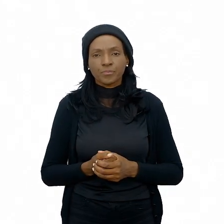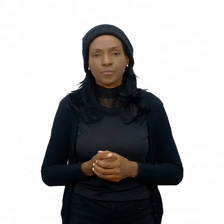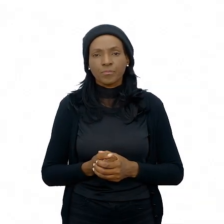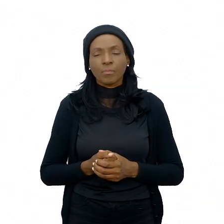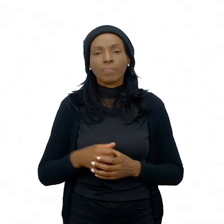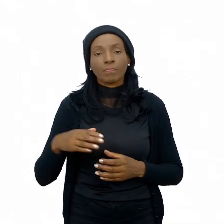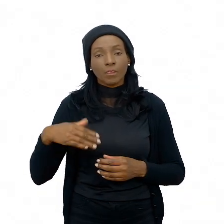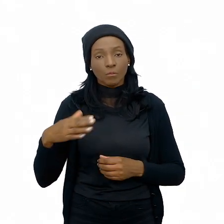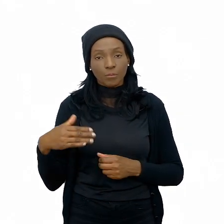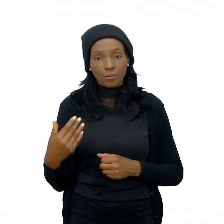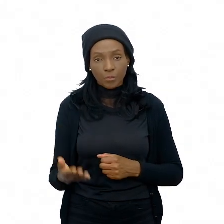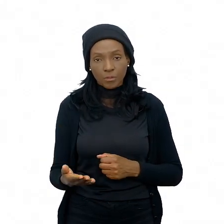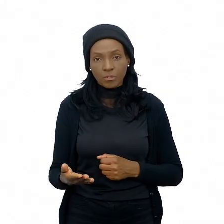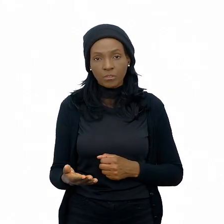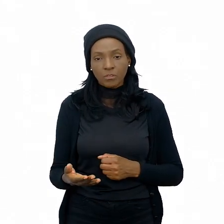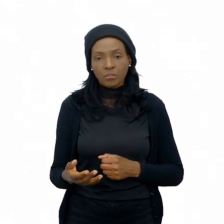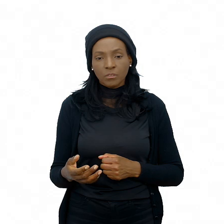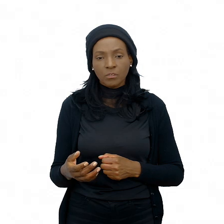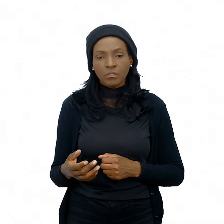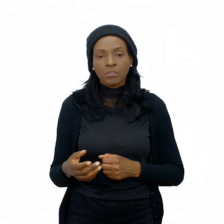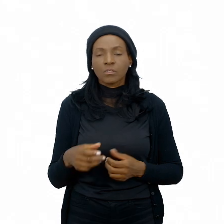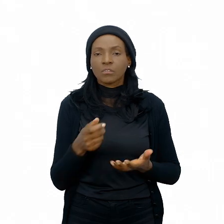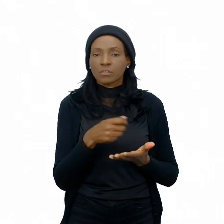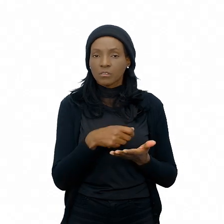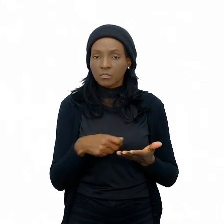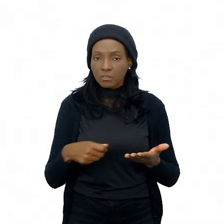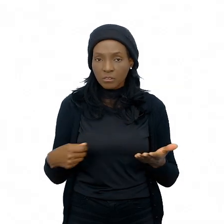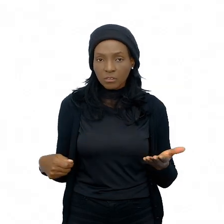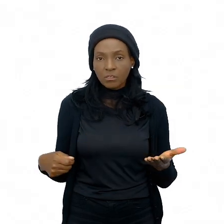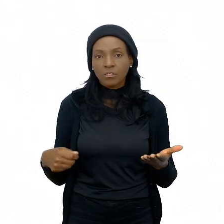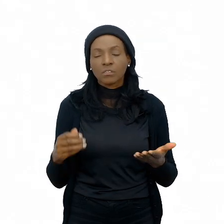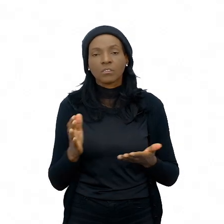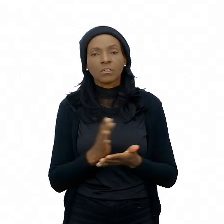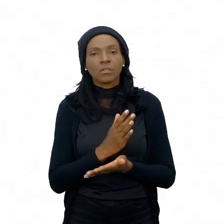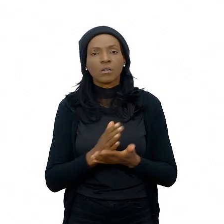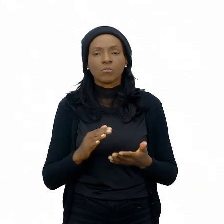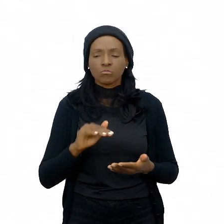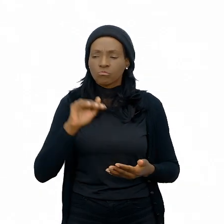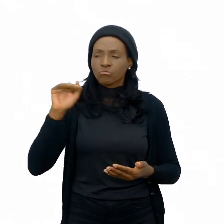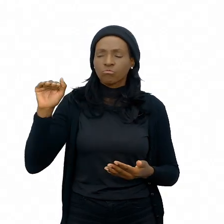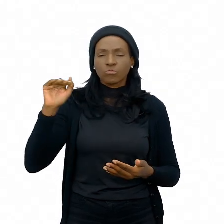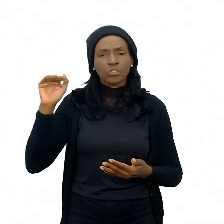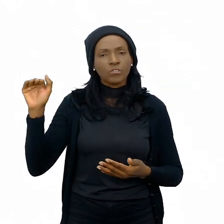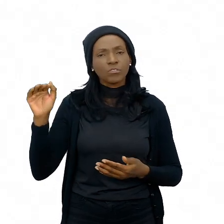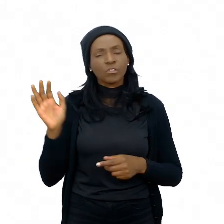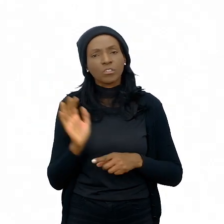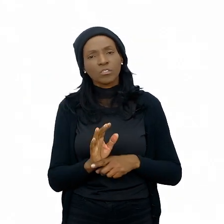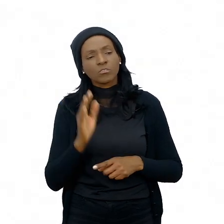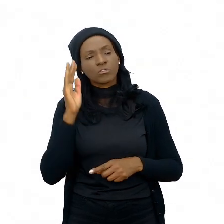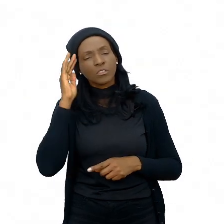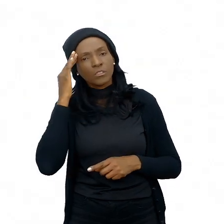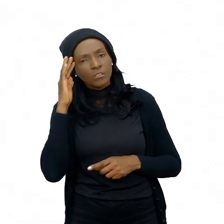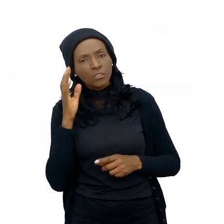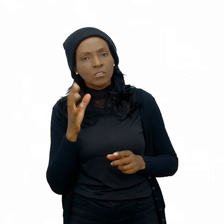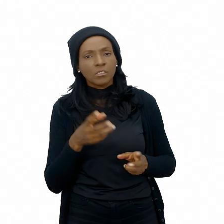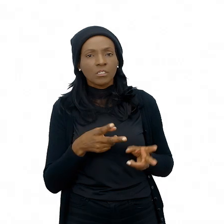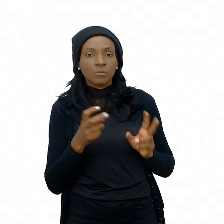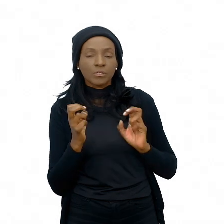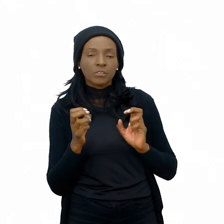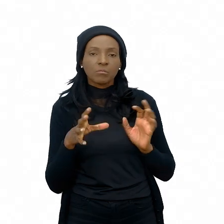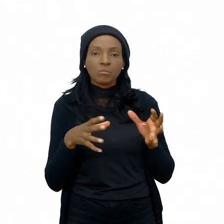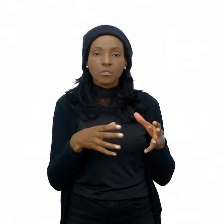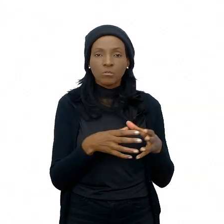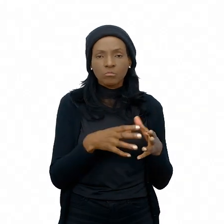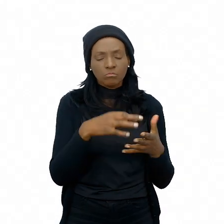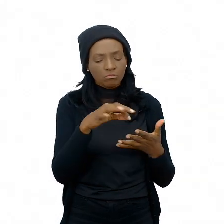Na sequência, a análise de escritas, trazendo alguns níveis que permitem a identificação de um grupo de